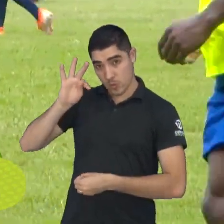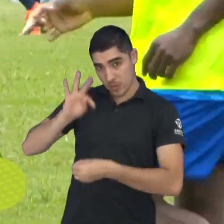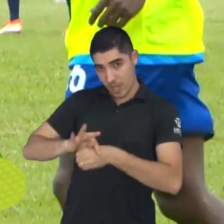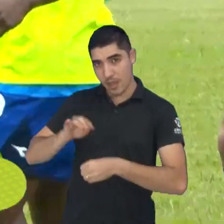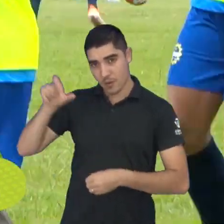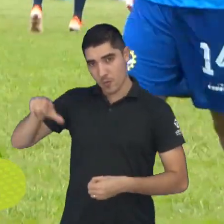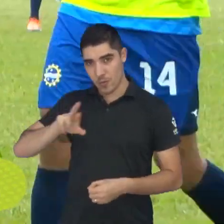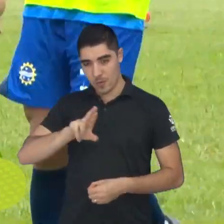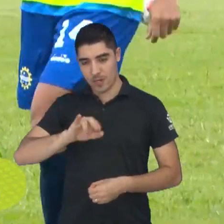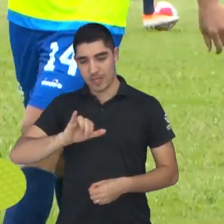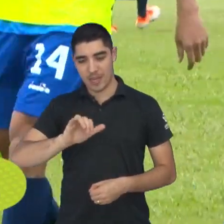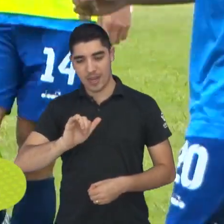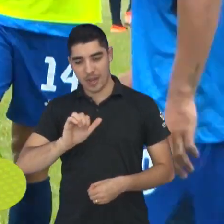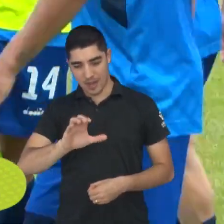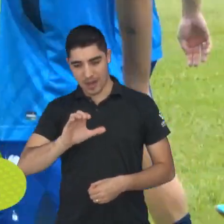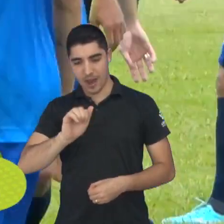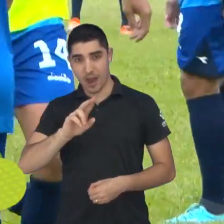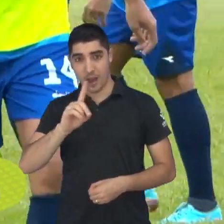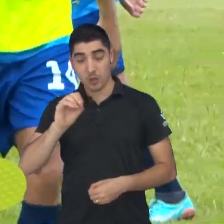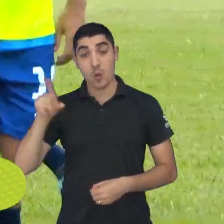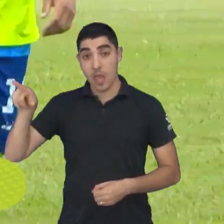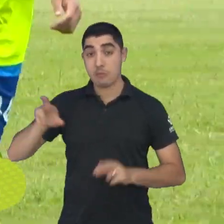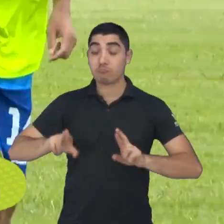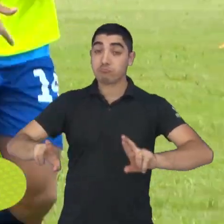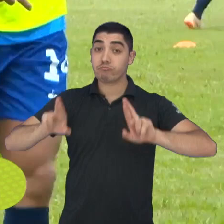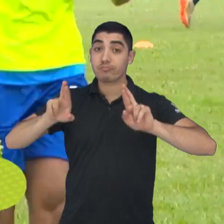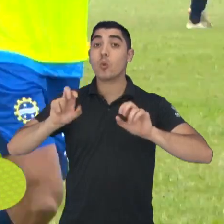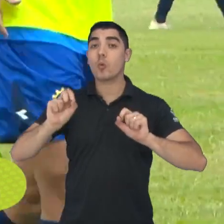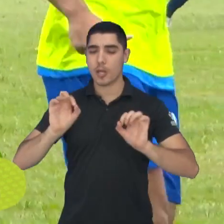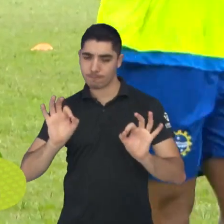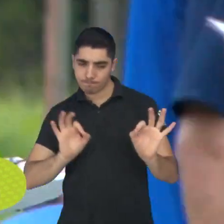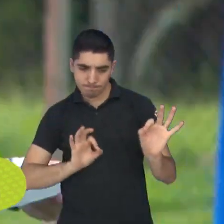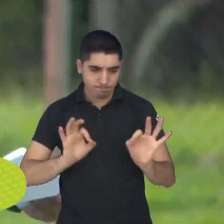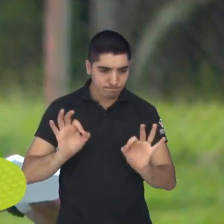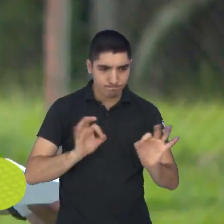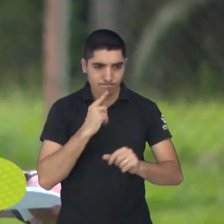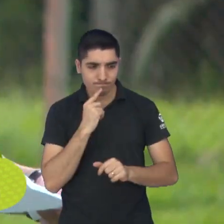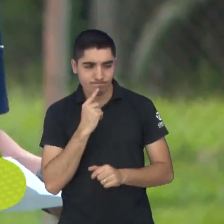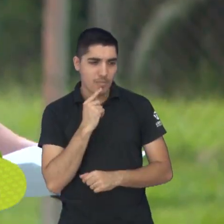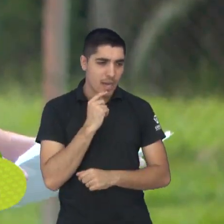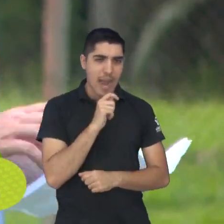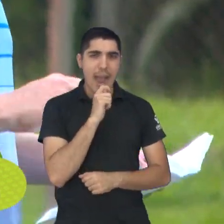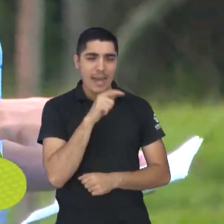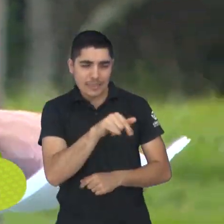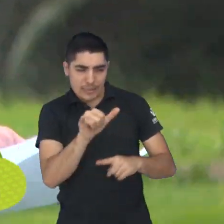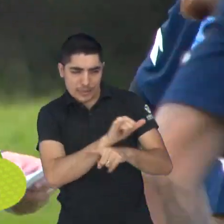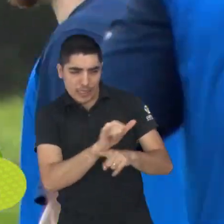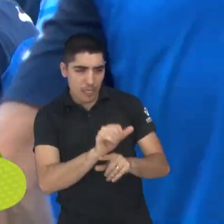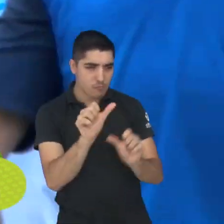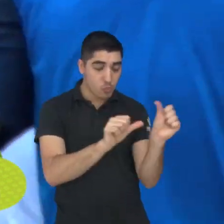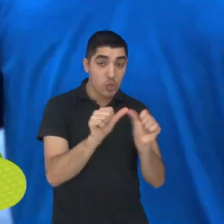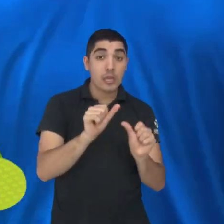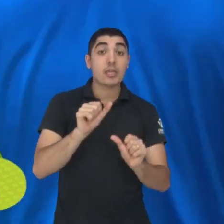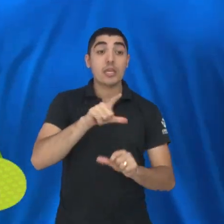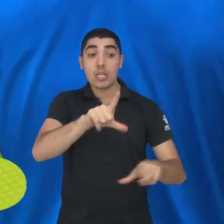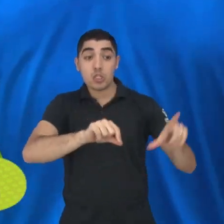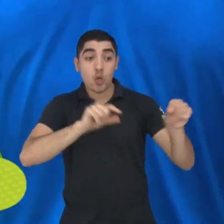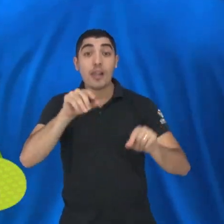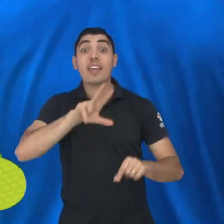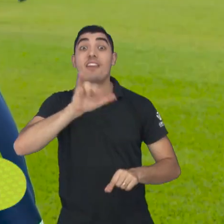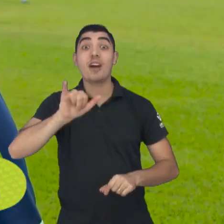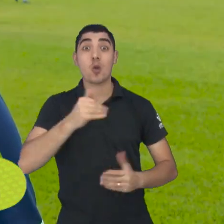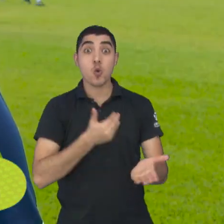Costa espera fazer os últimos ajustes para montar a equipe ideal e definir quais serão os titulares para a